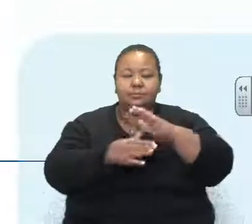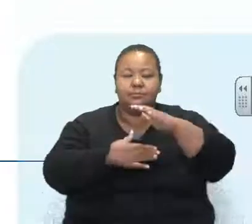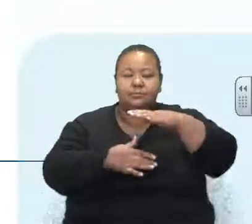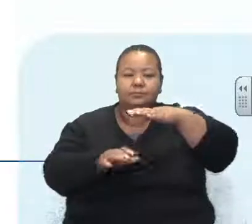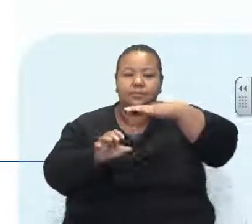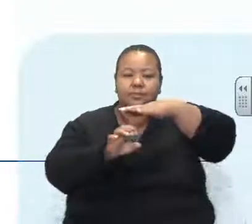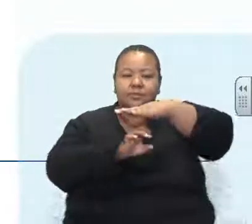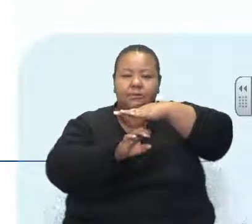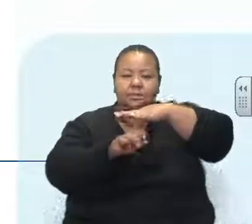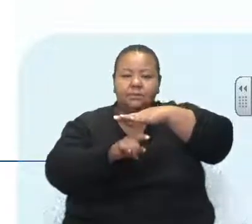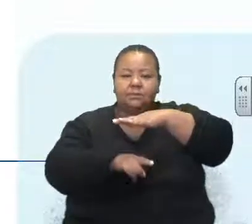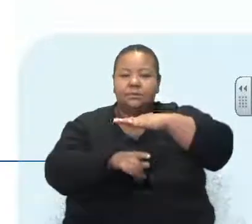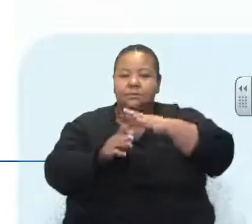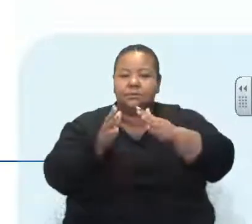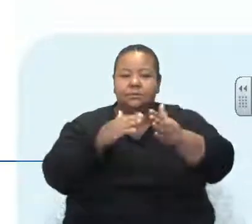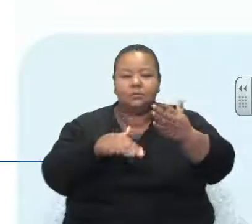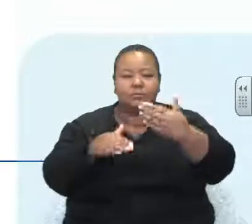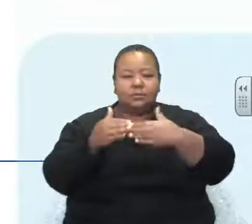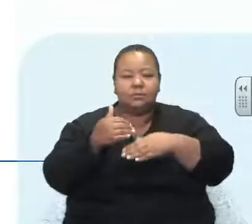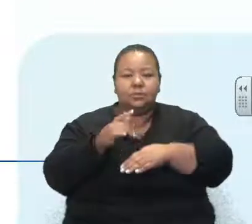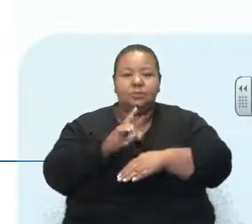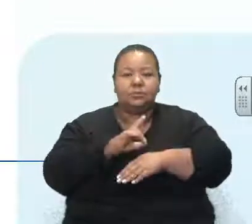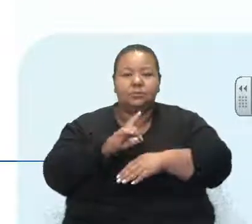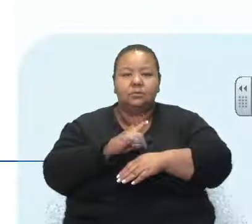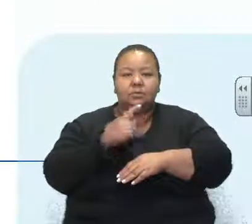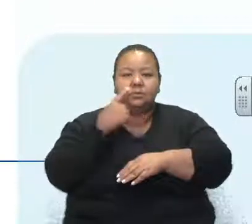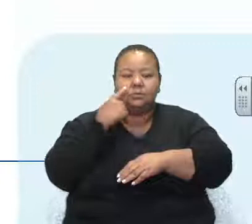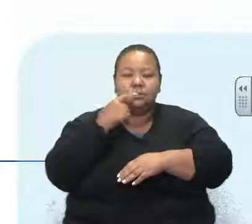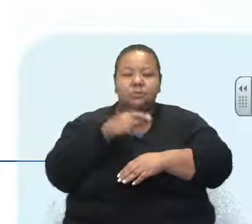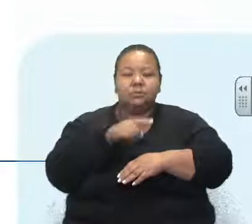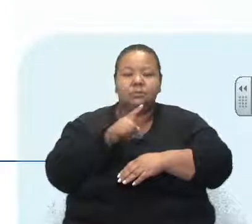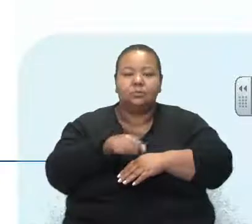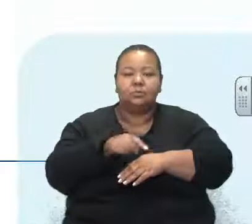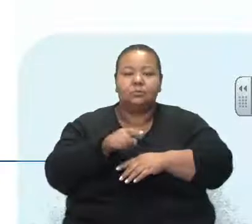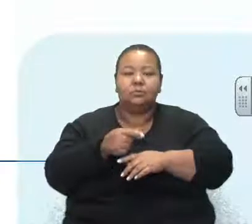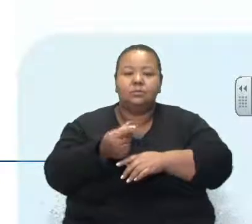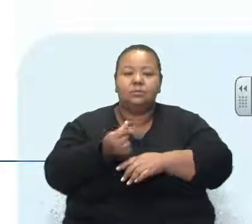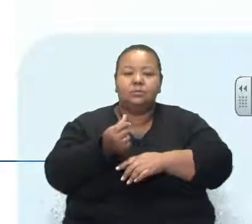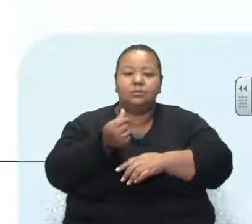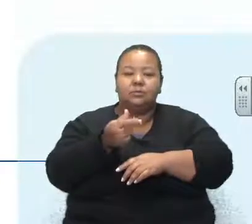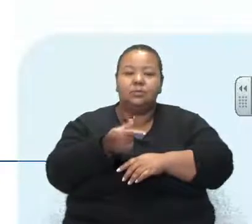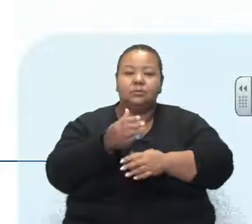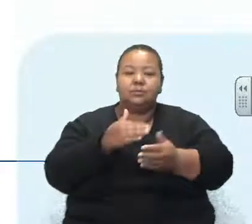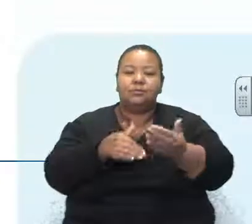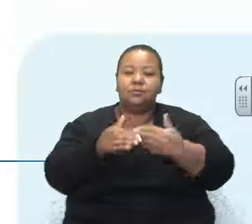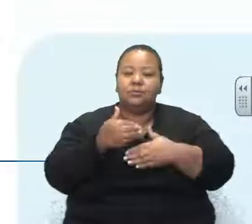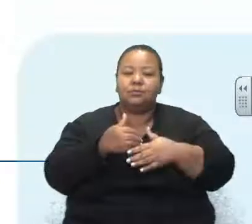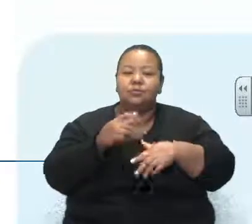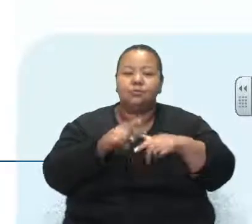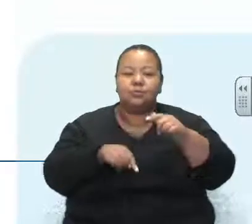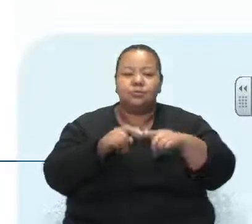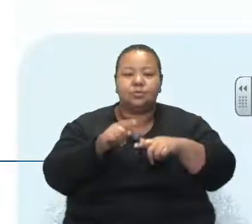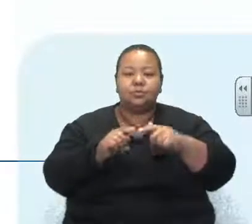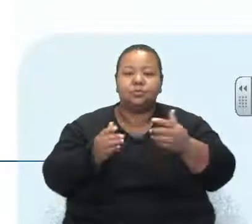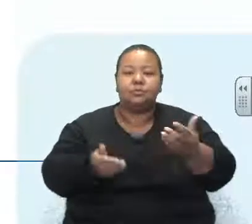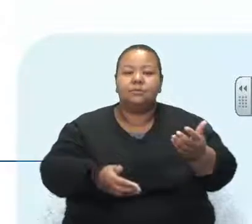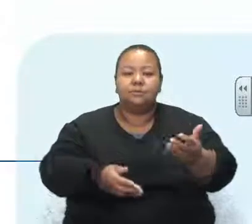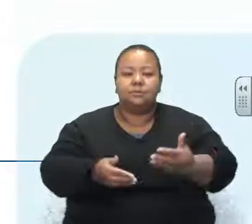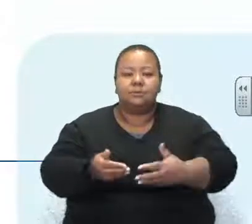de uma organização, todos que vão ter ali, todos aqueles custos que apresentaram de todos os produtos e